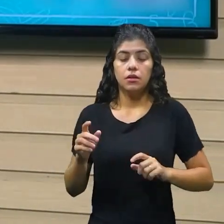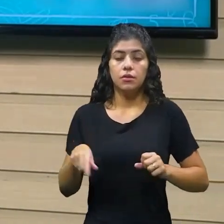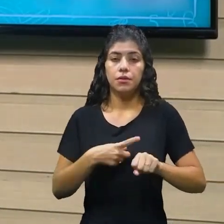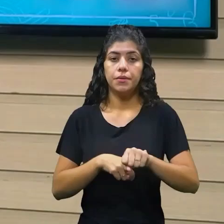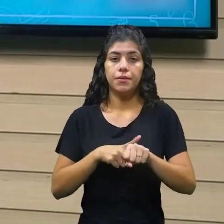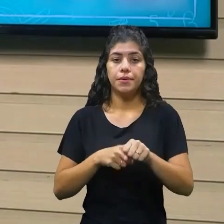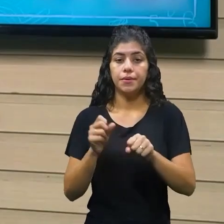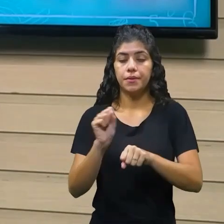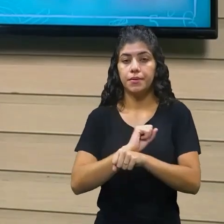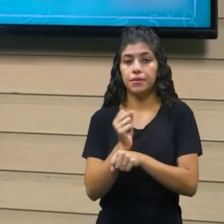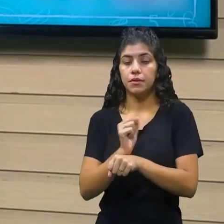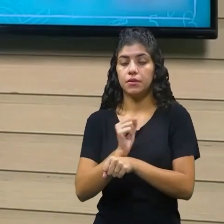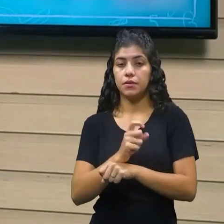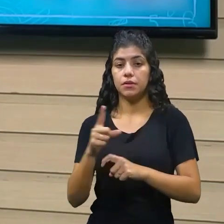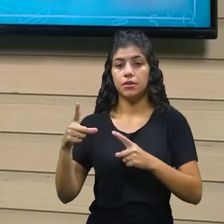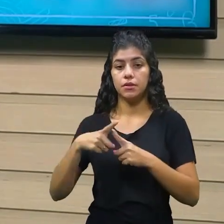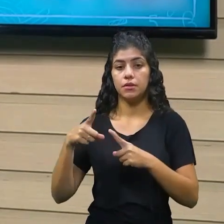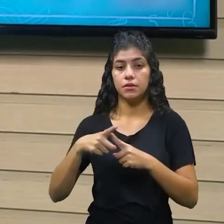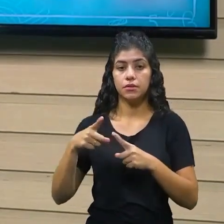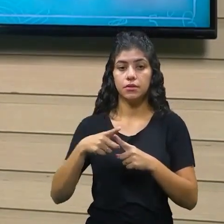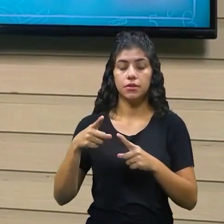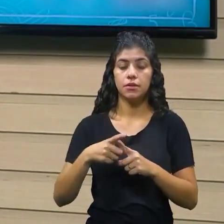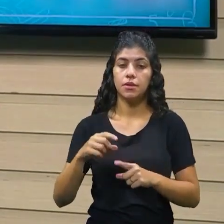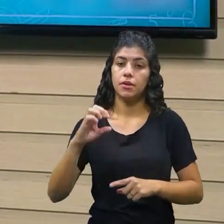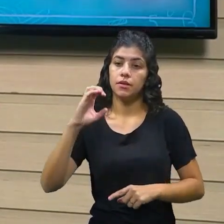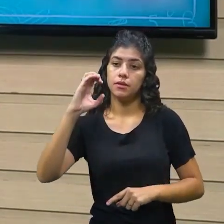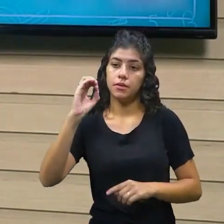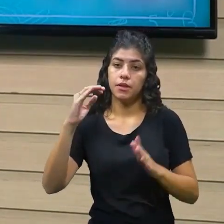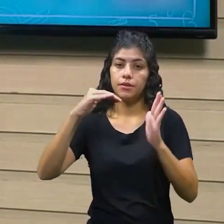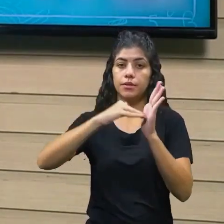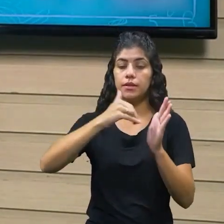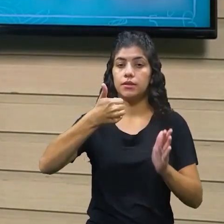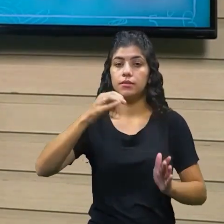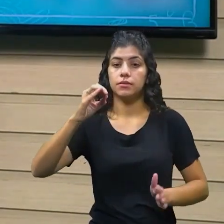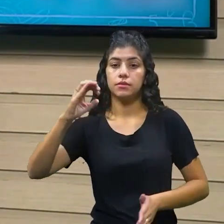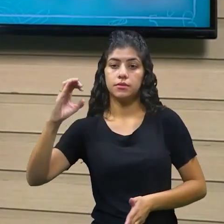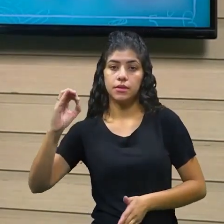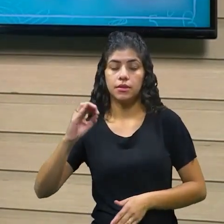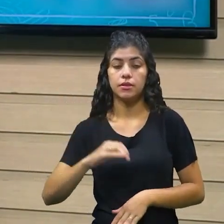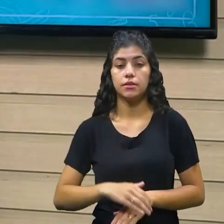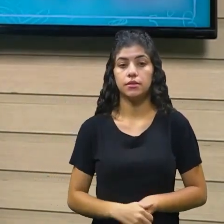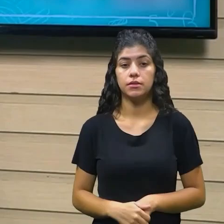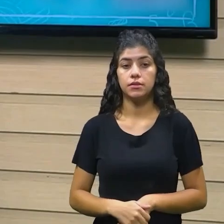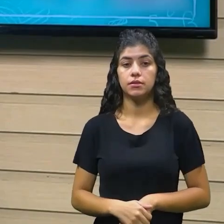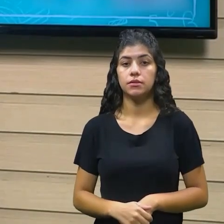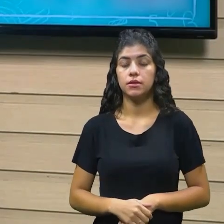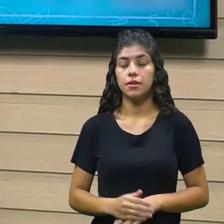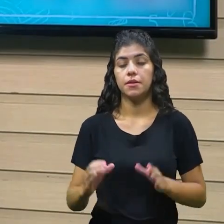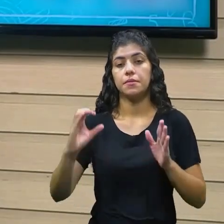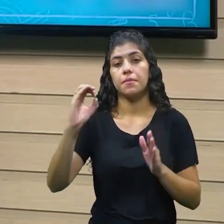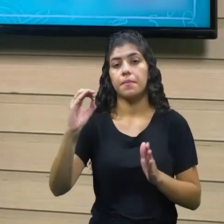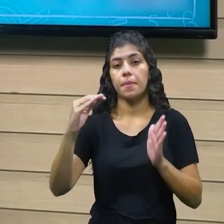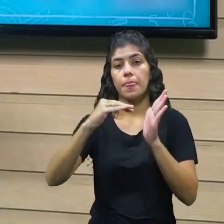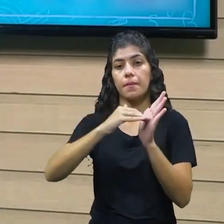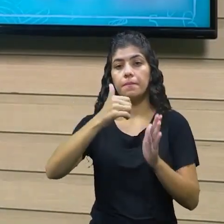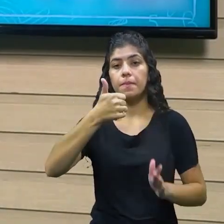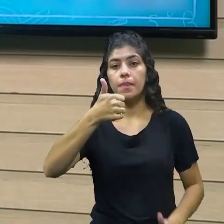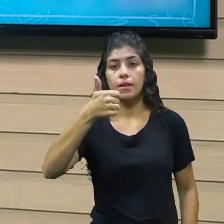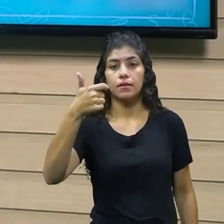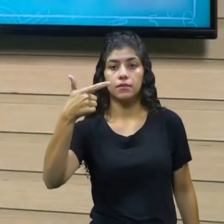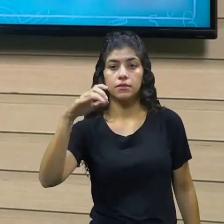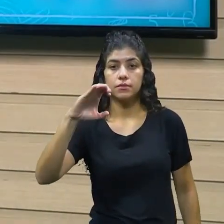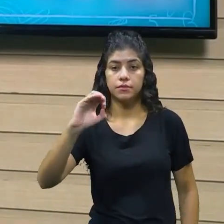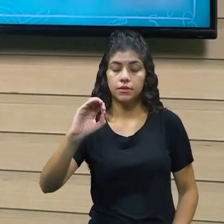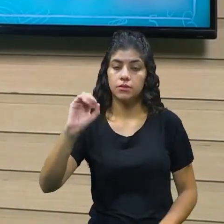veículo, determinado modelo de carro vai de 0 a 100 por segundo, de 0 a 120 por segundo, então eles